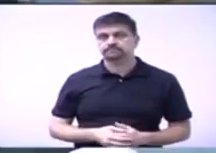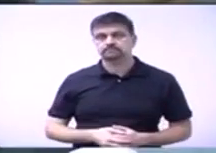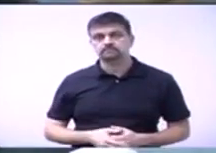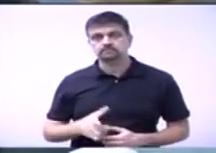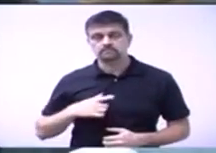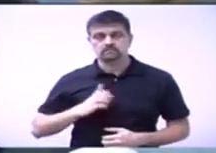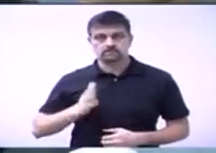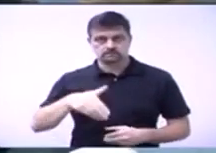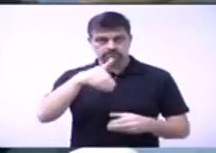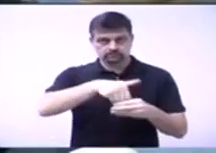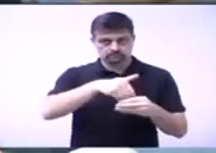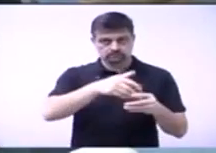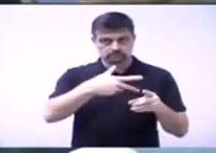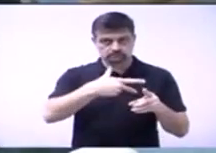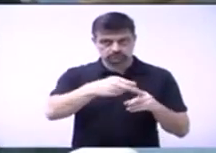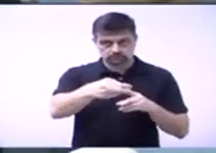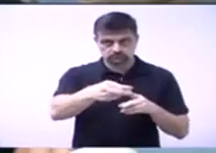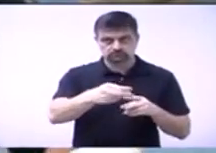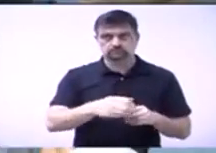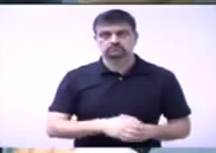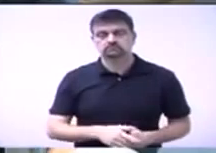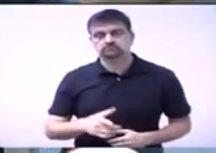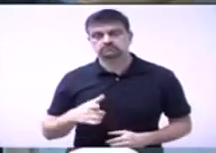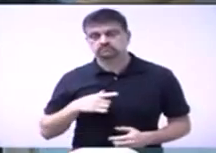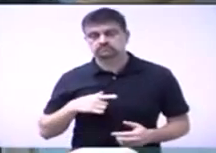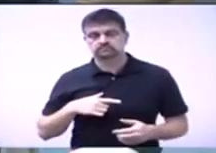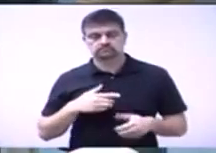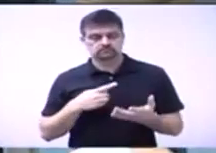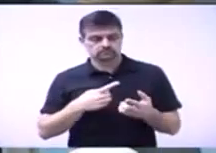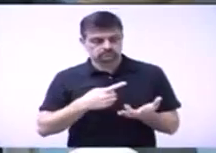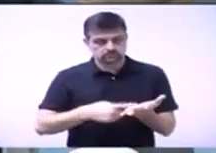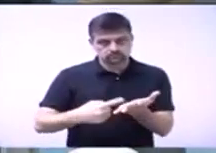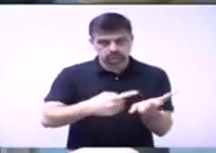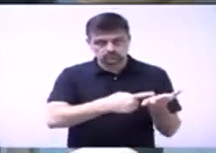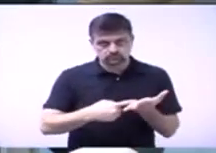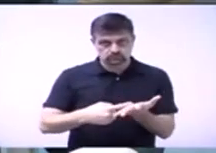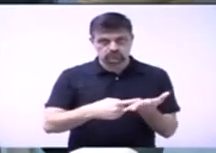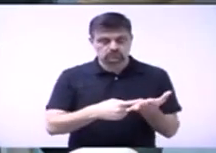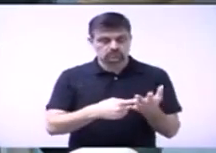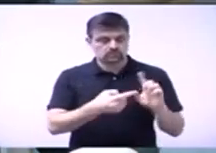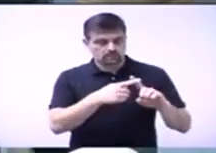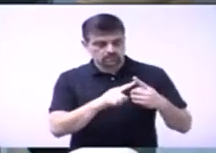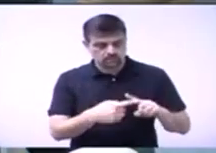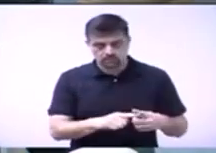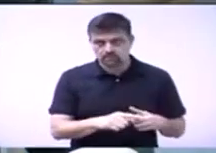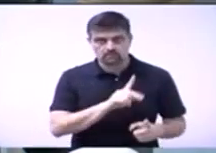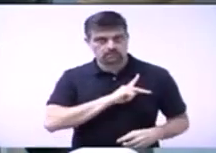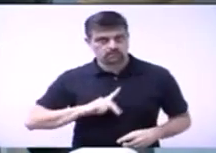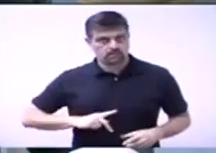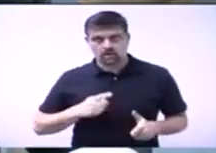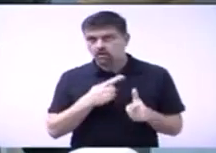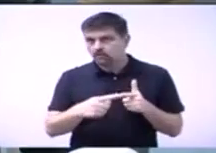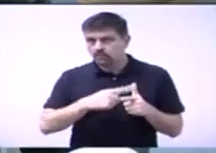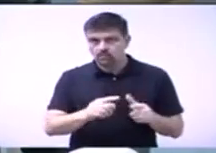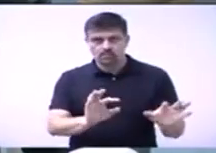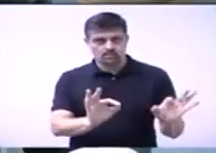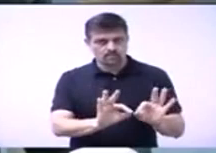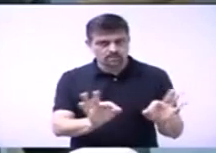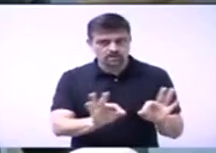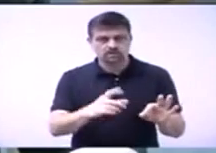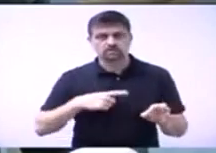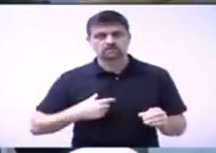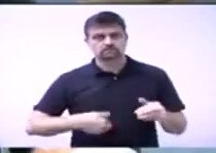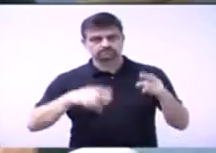e saí em comum acordo com o presidente, sem deixar nenhum problema no partido, um partido